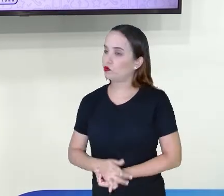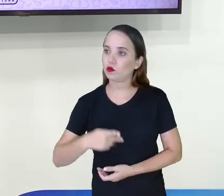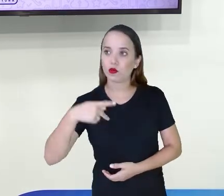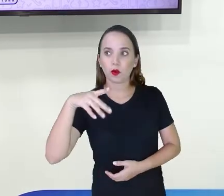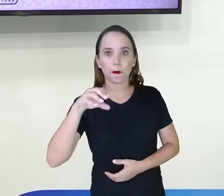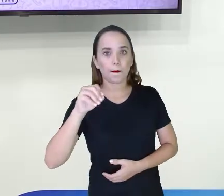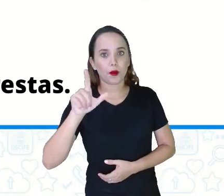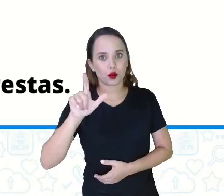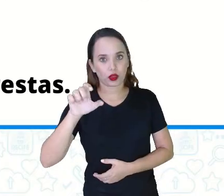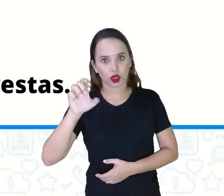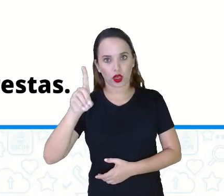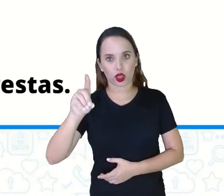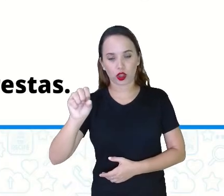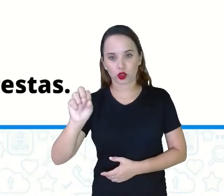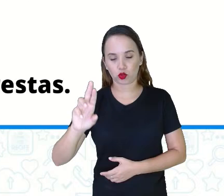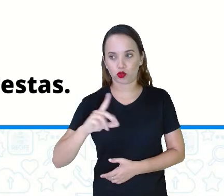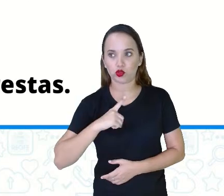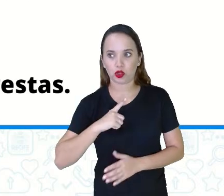compostos por face,